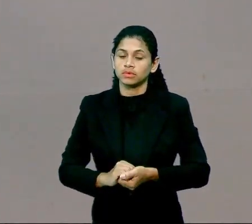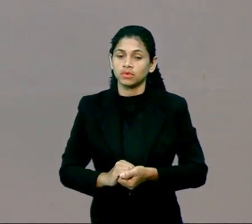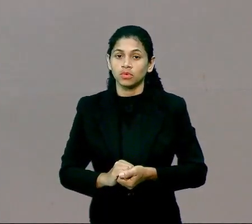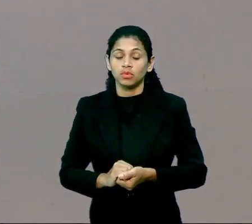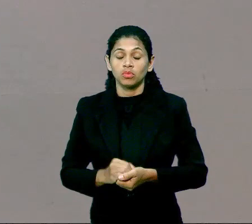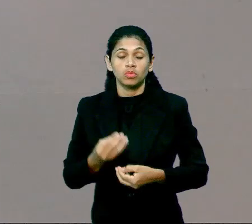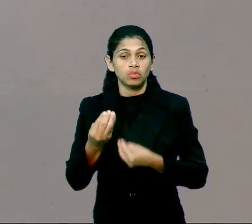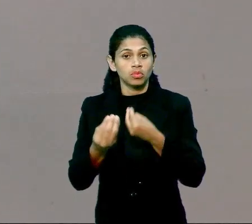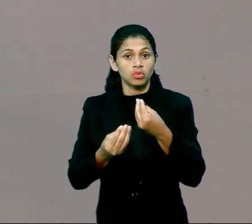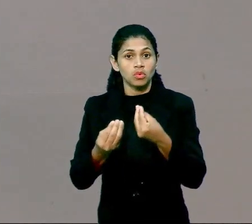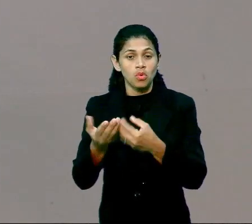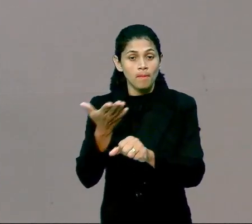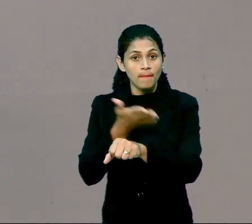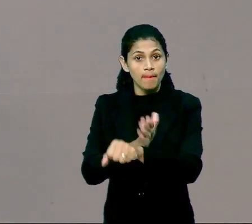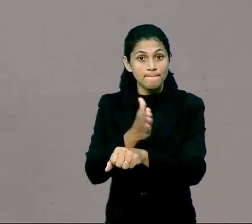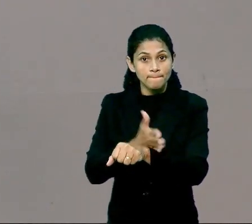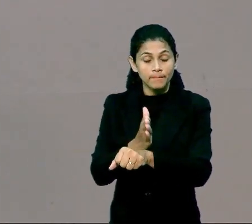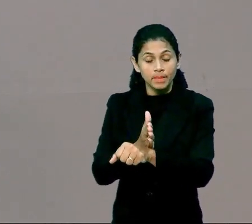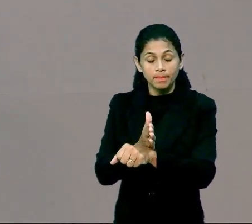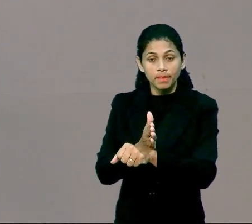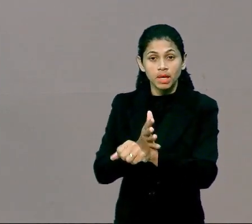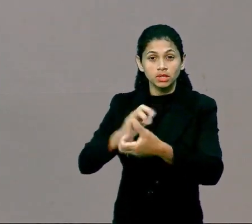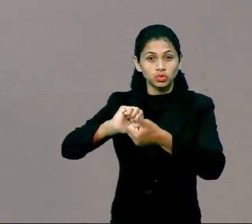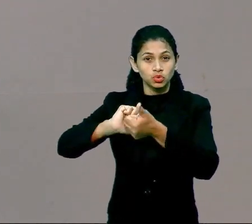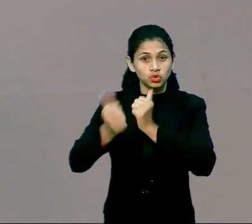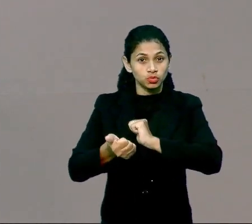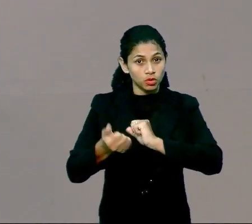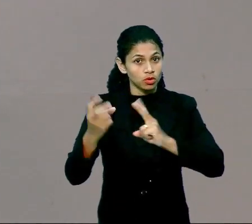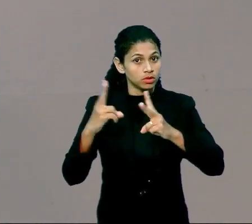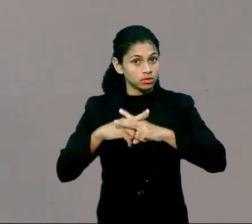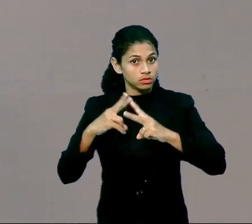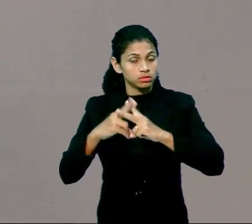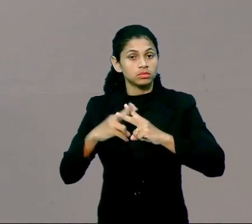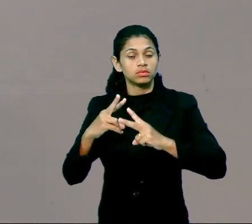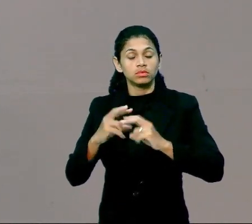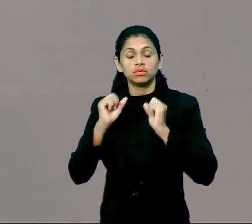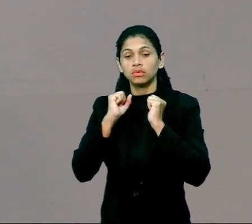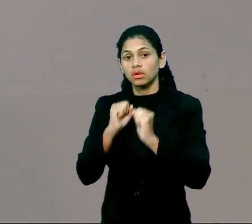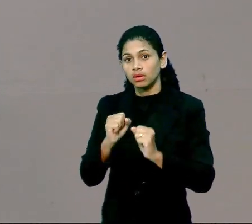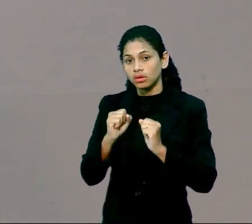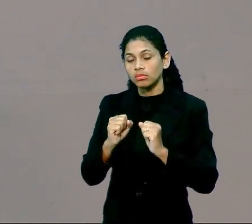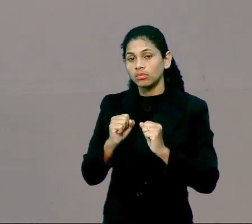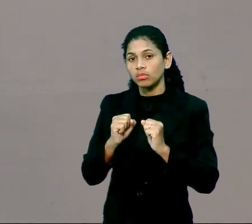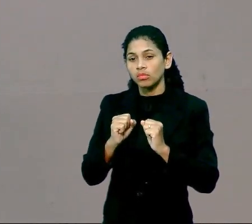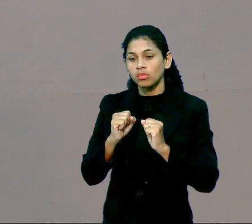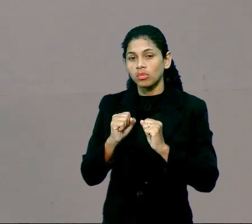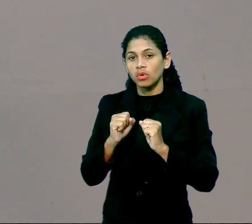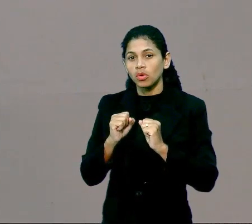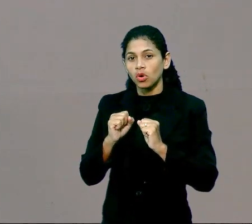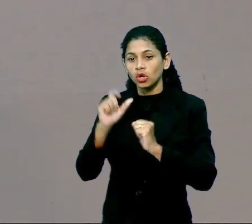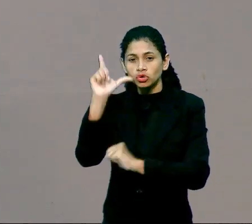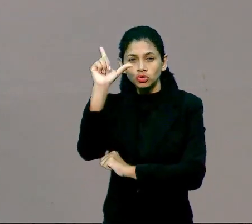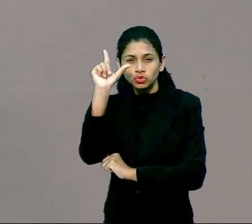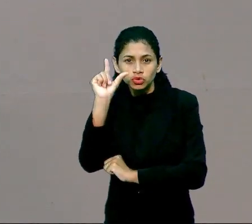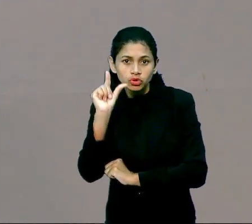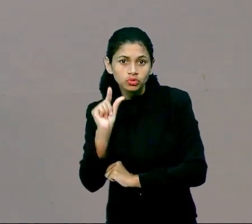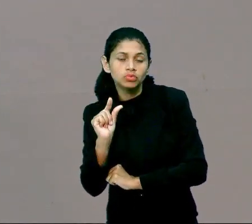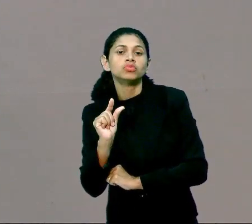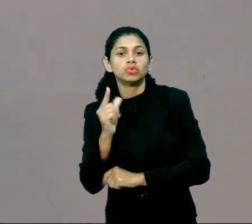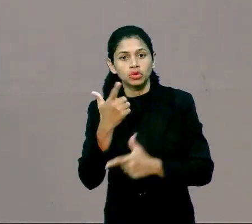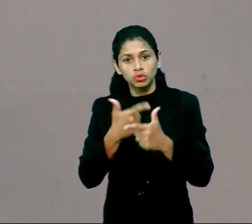na conscientização para minimizar esses atos de violência. Violência de quê? De